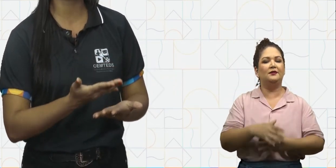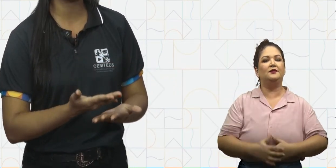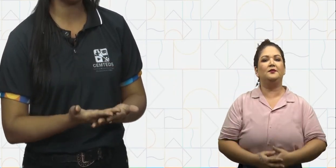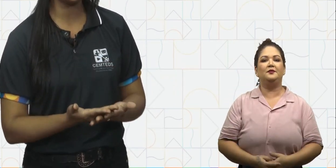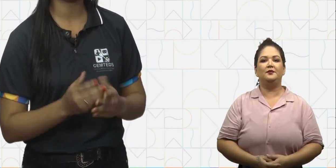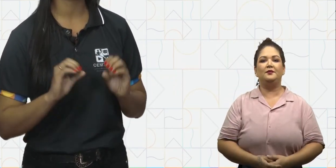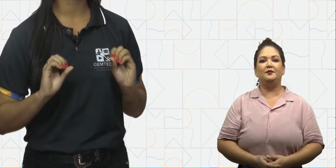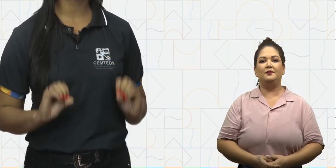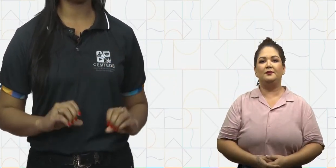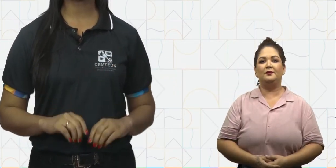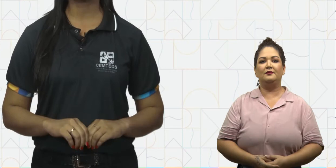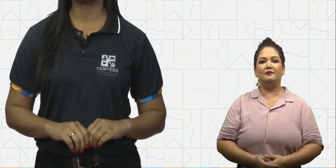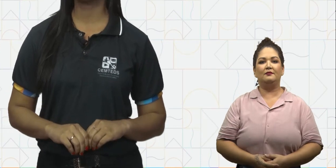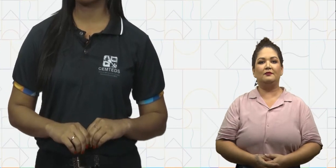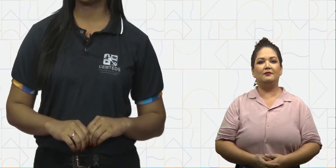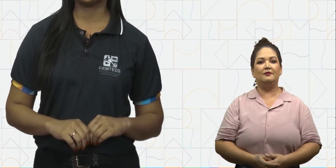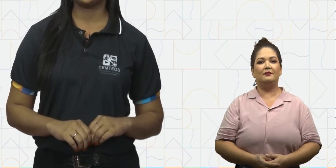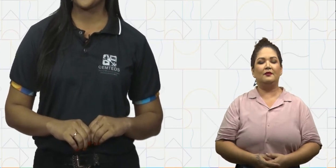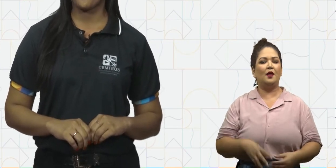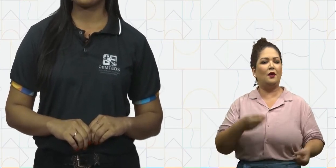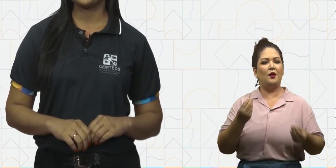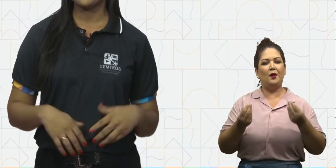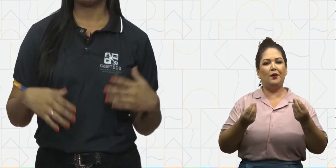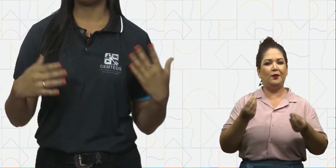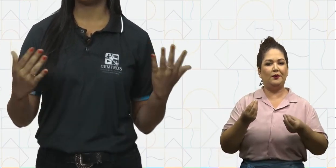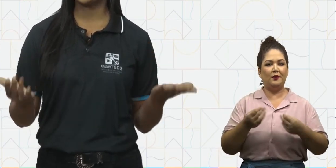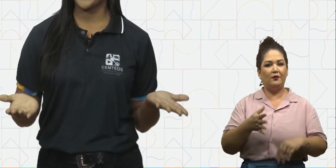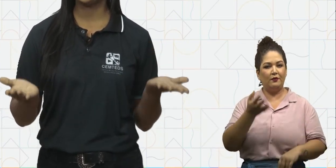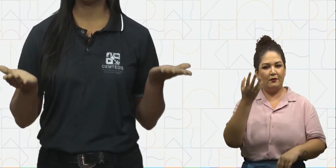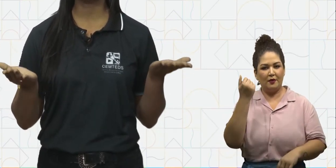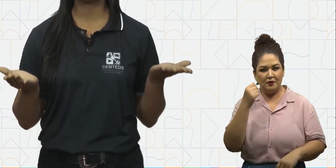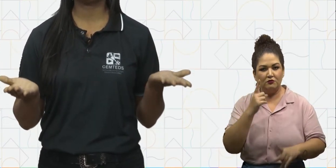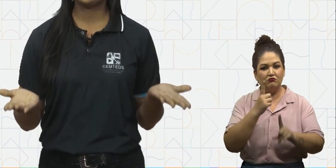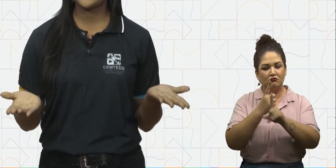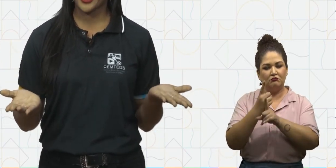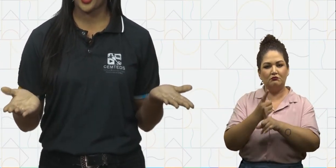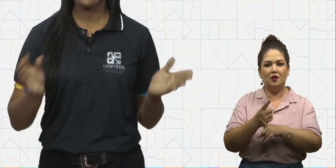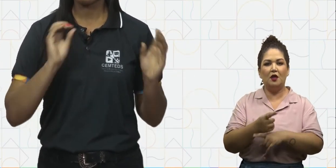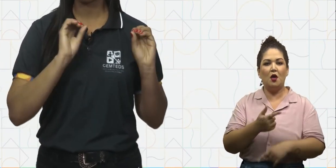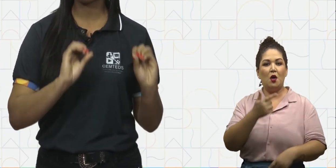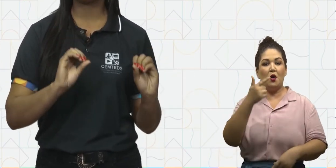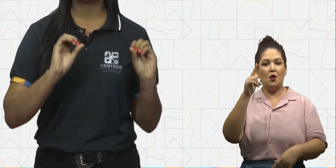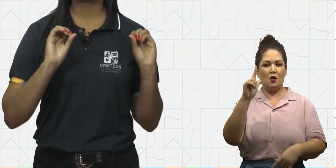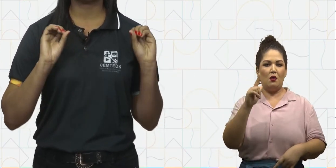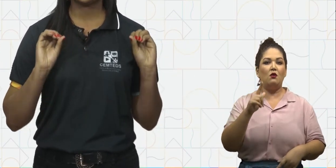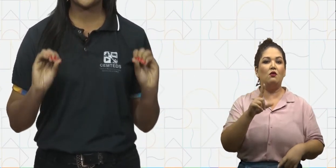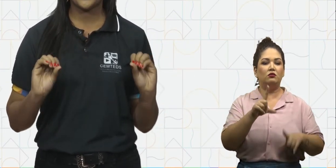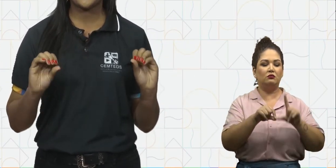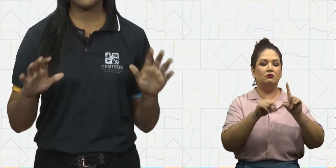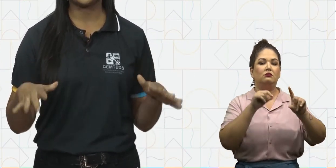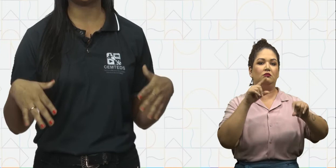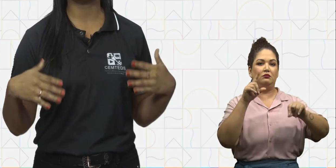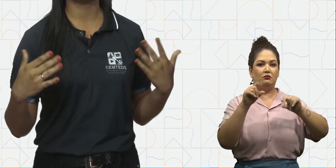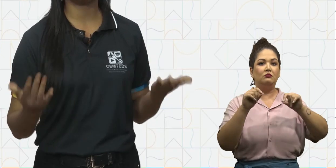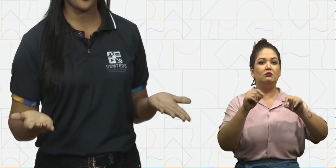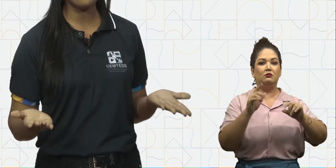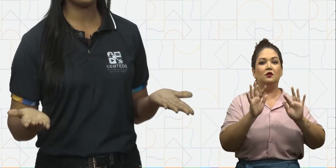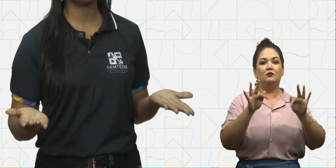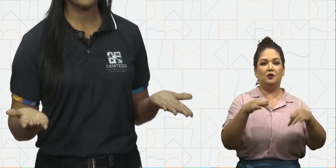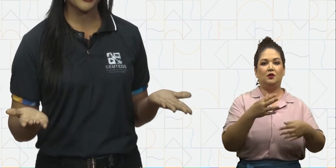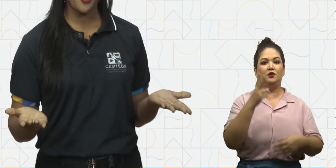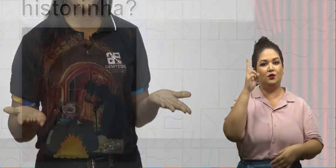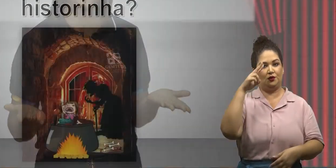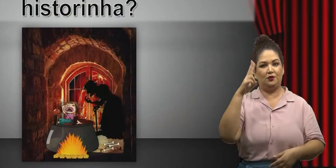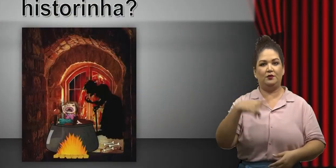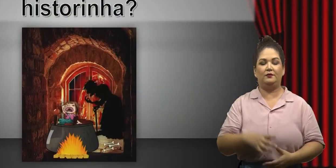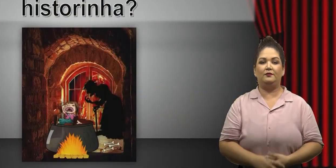e Maria? Qual será o outro final? Vamos lá identificar uma das opções para este final?